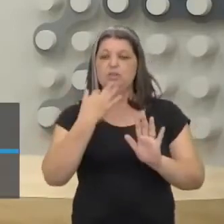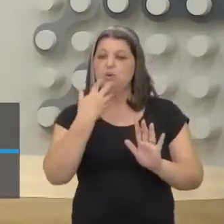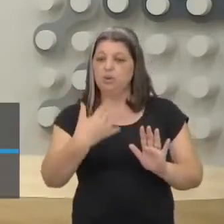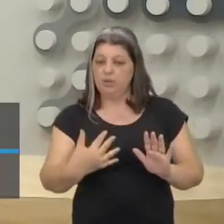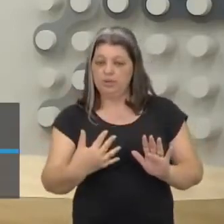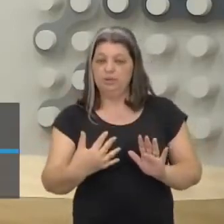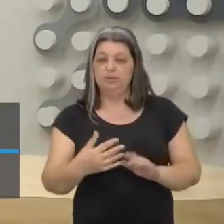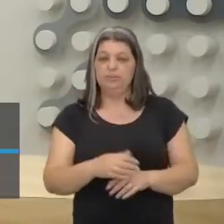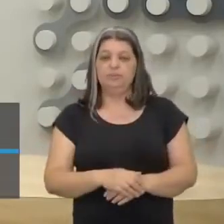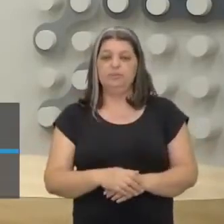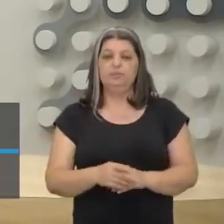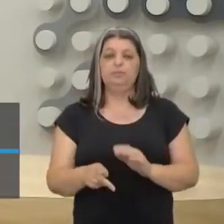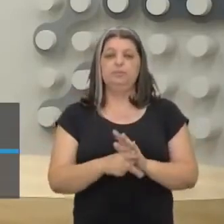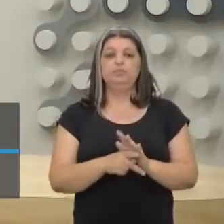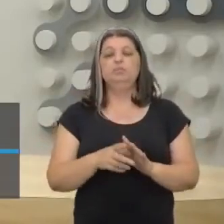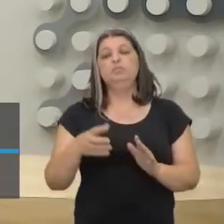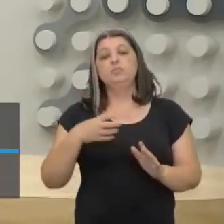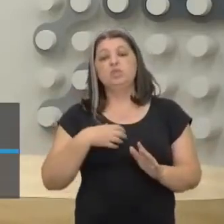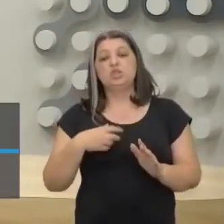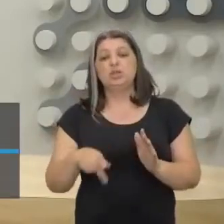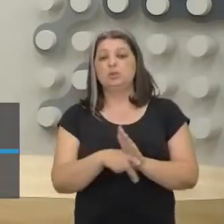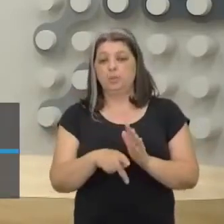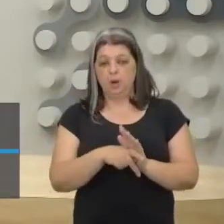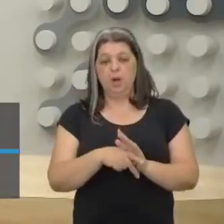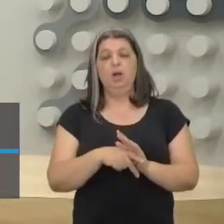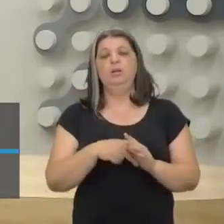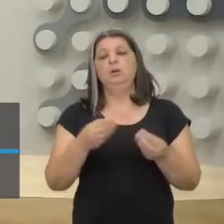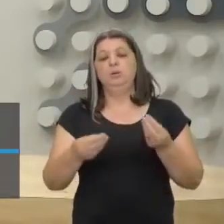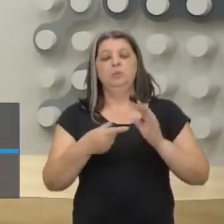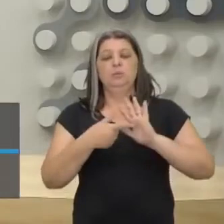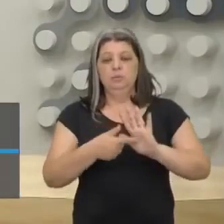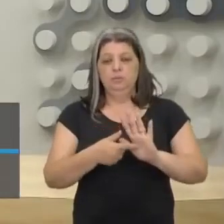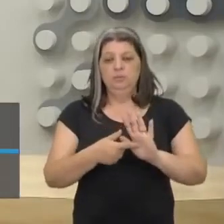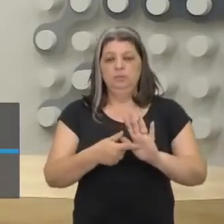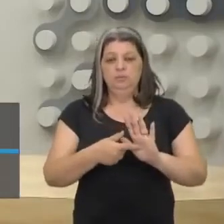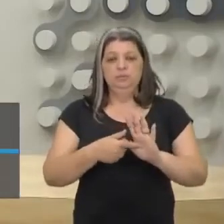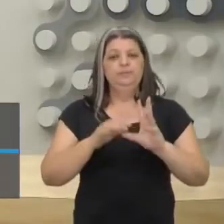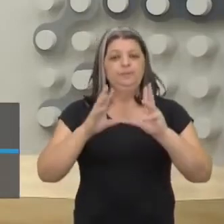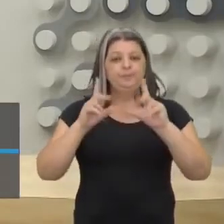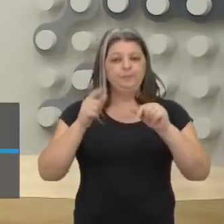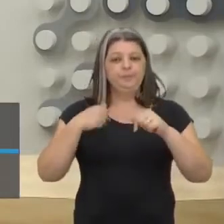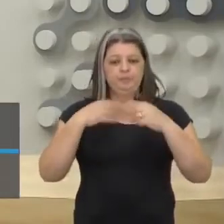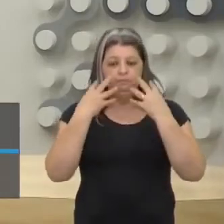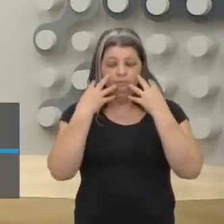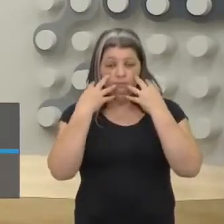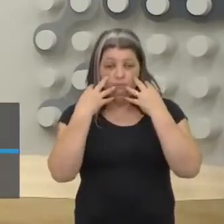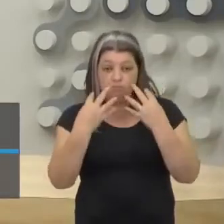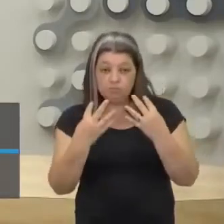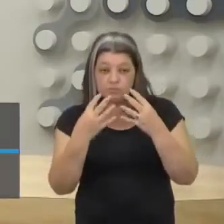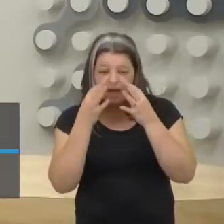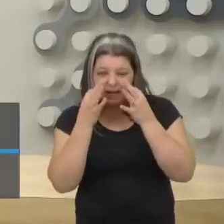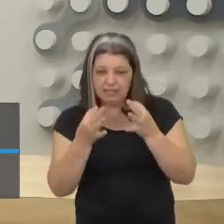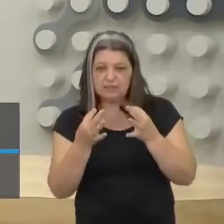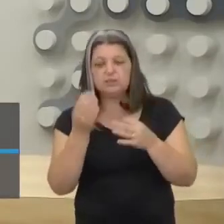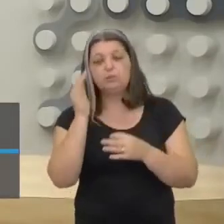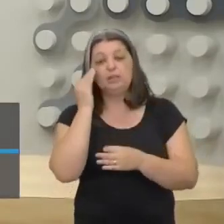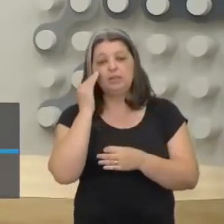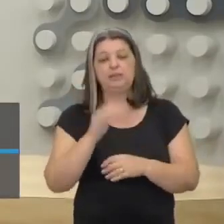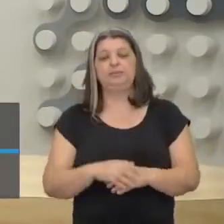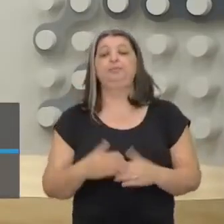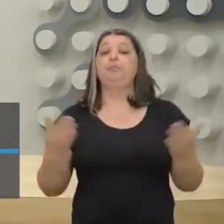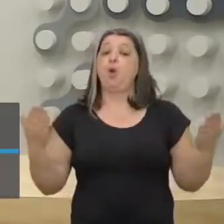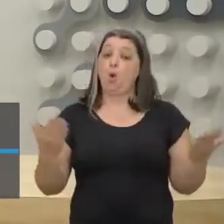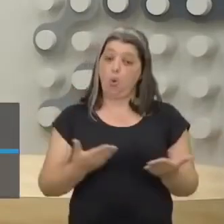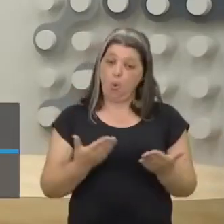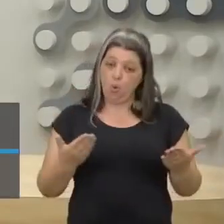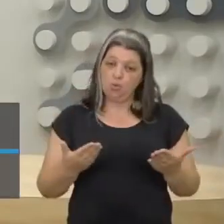o gráfico, a própria forma do gráfico também, como se apresenta, tudo isso chama a nossa atenção para entender. Mas hoje, nessa